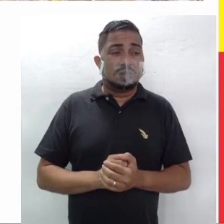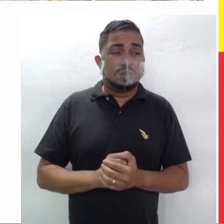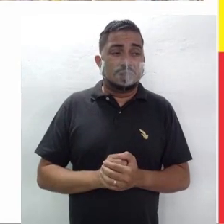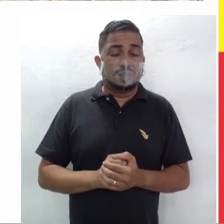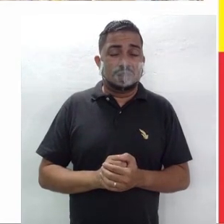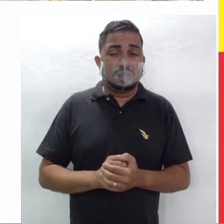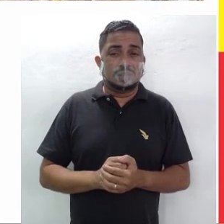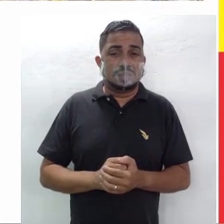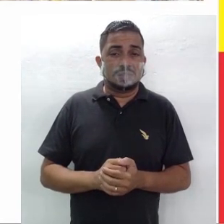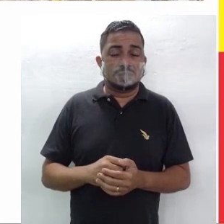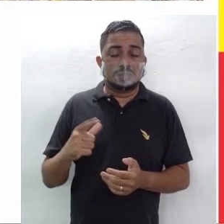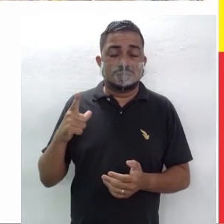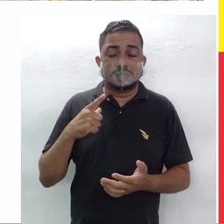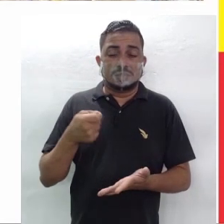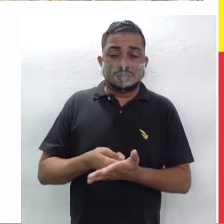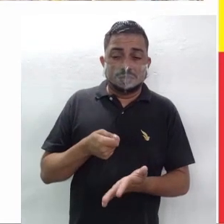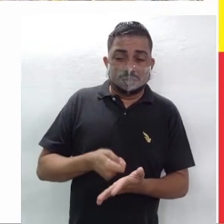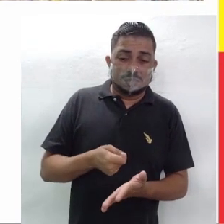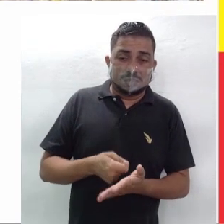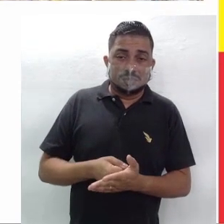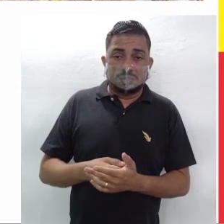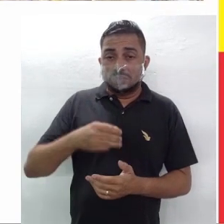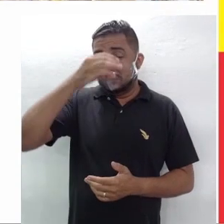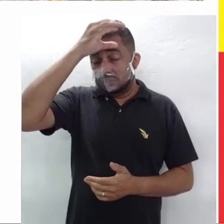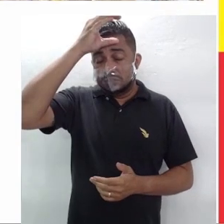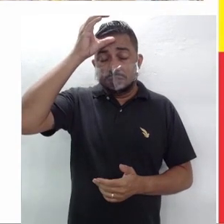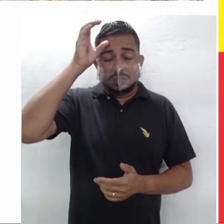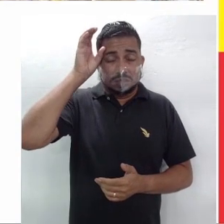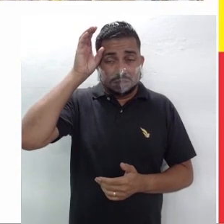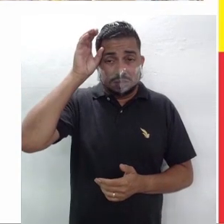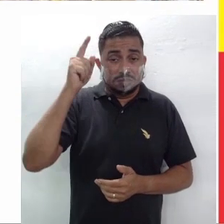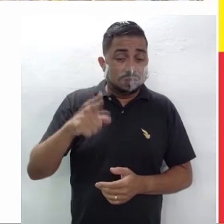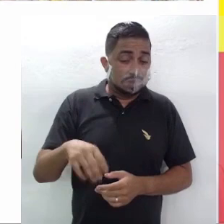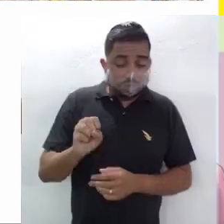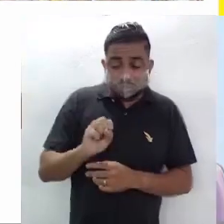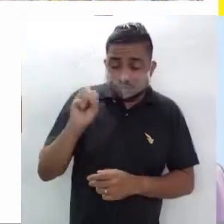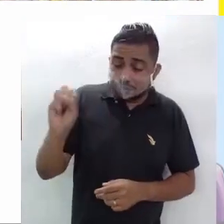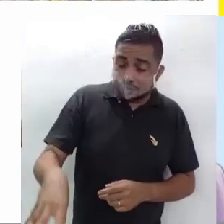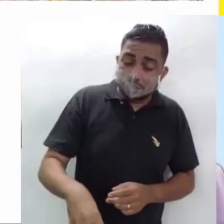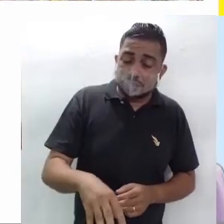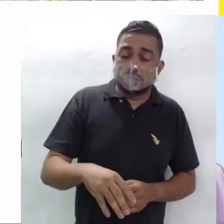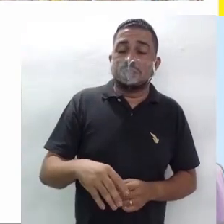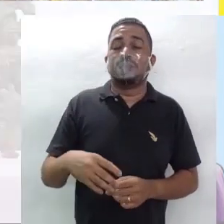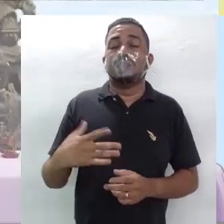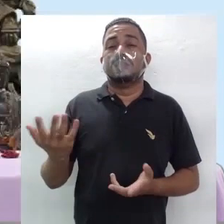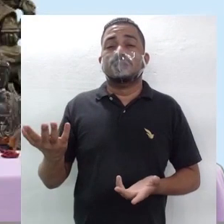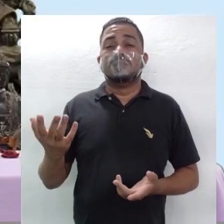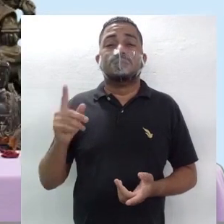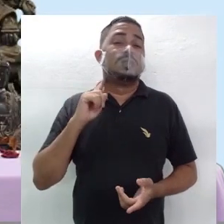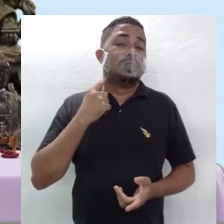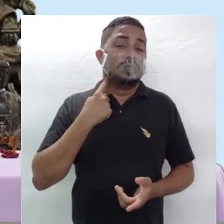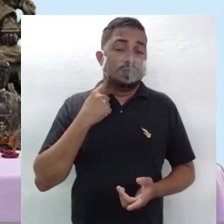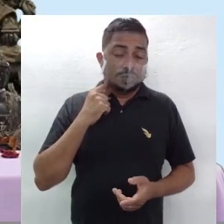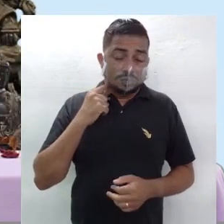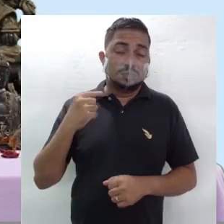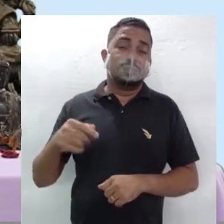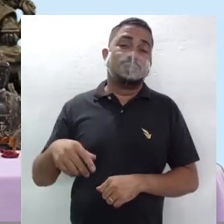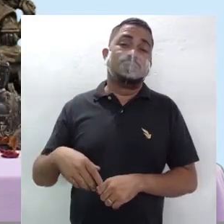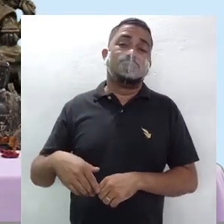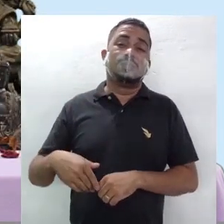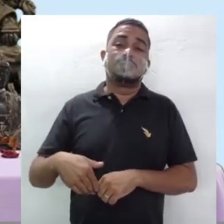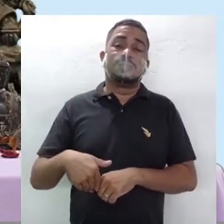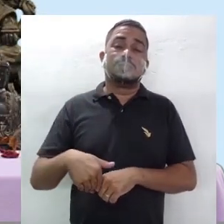relação ao cumprimento da sua cidadania, de você jogar o lixo diretamente